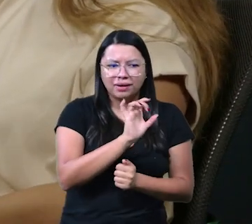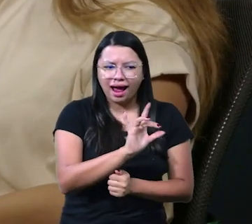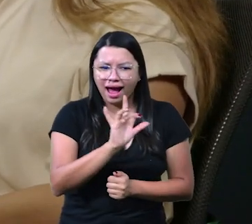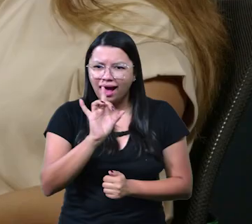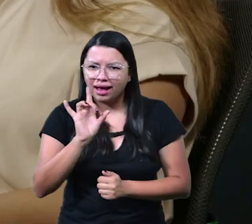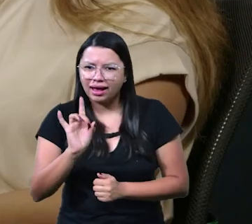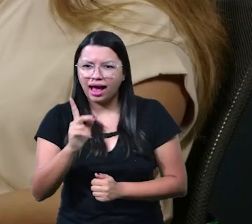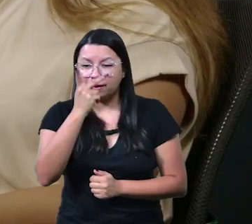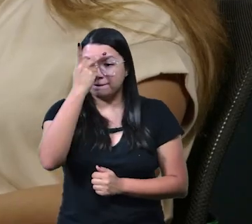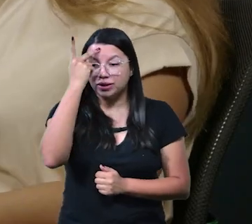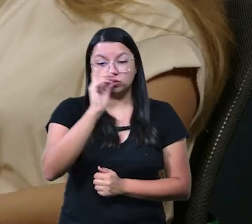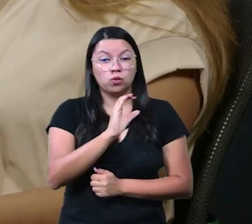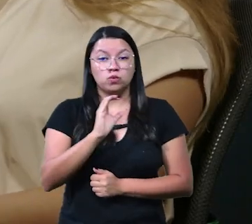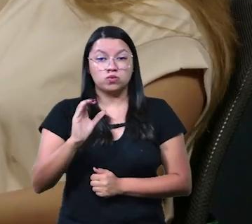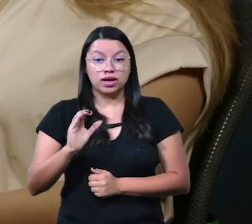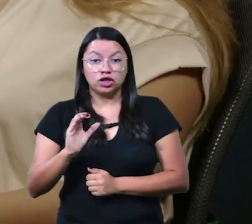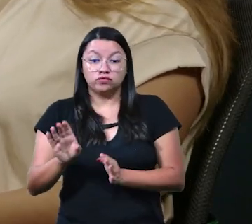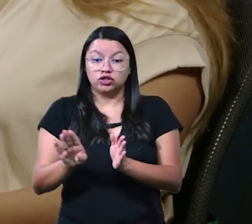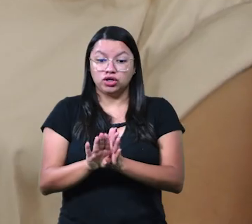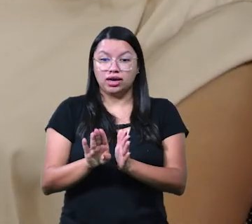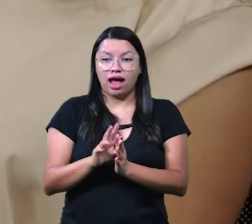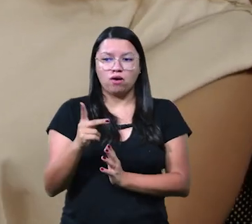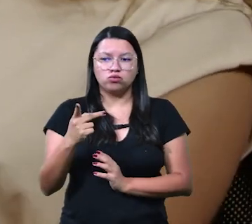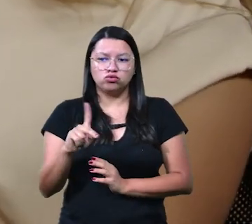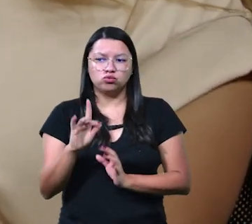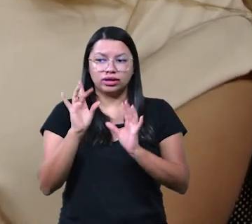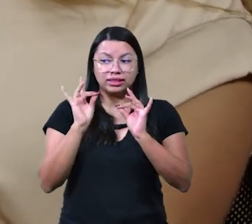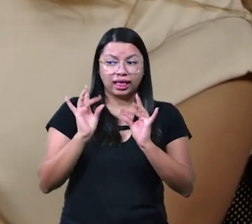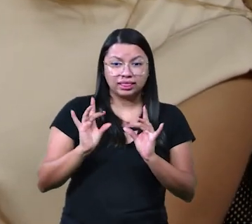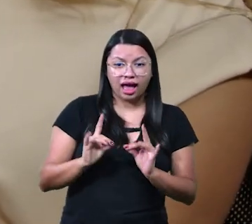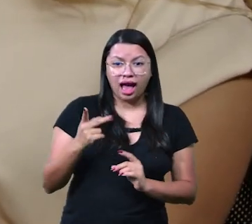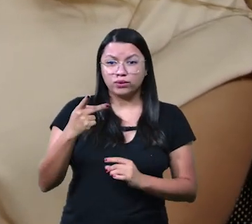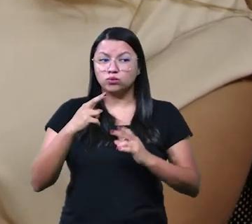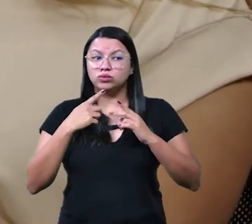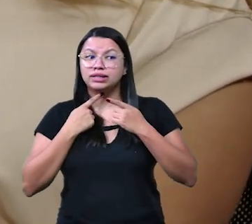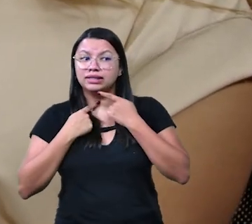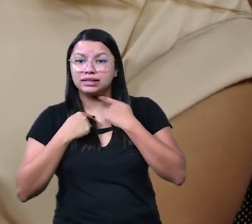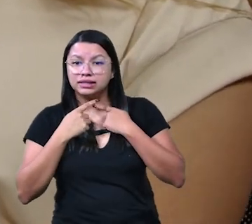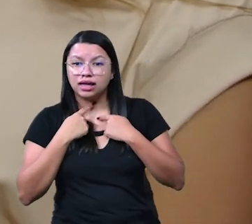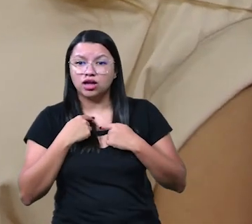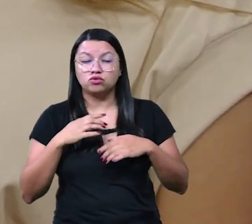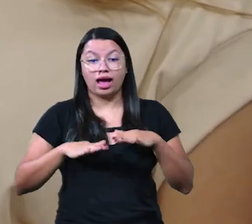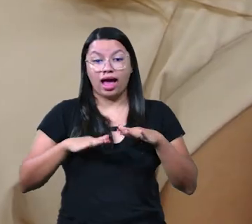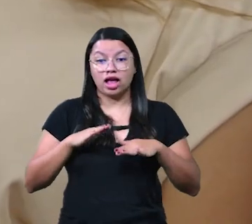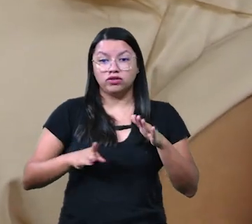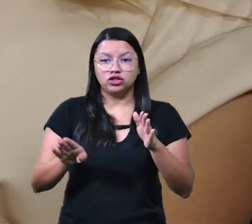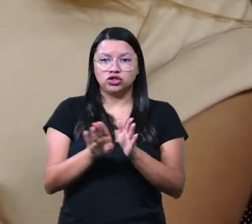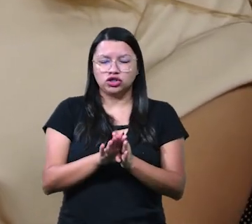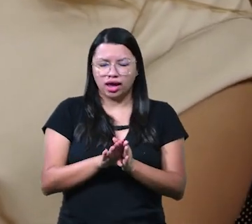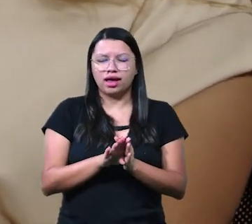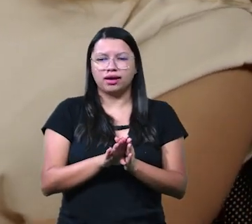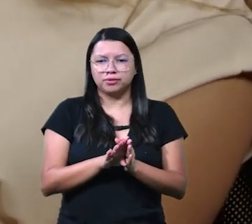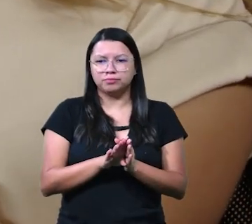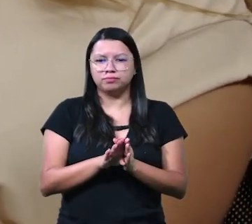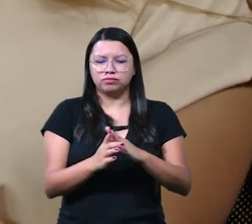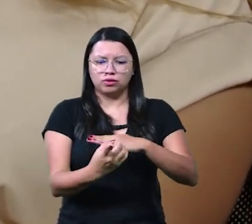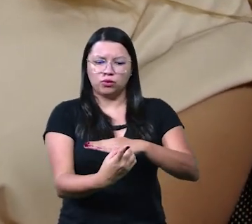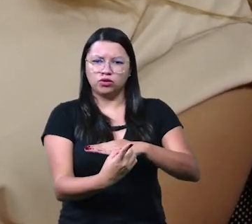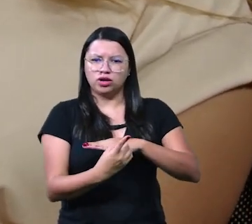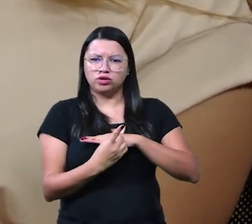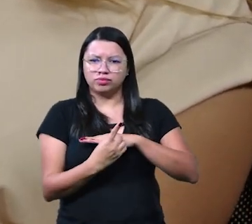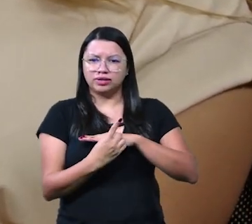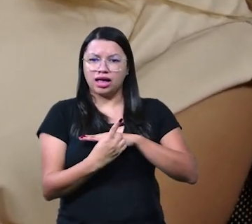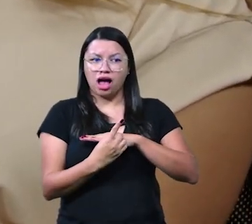necessidades e desejos, né? E a gente precisa ter um feeling para perceber. Às vezes a gente chega um hóspede no balcão de recepção, por exemplo, que está